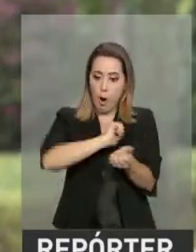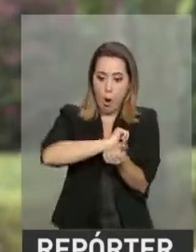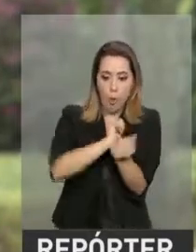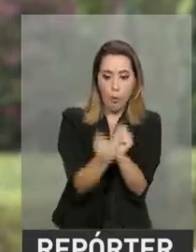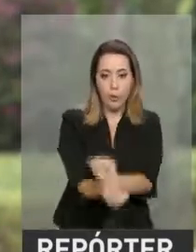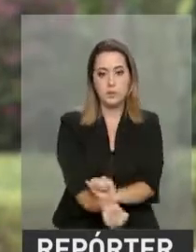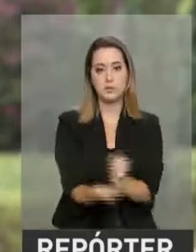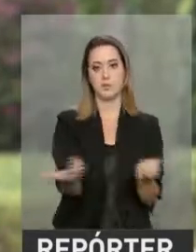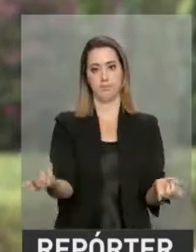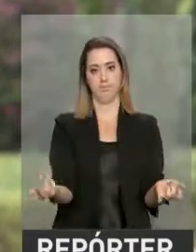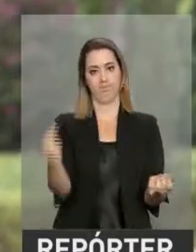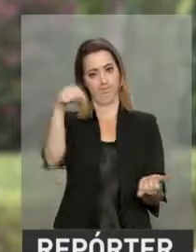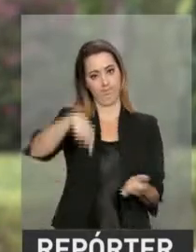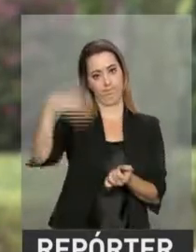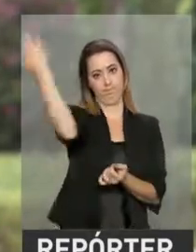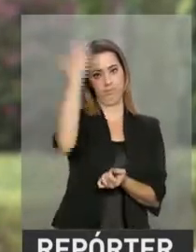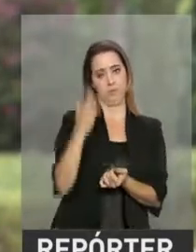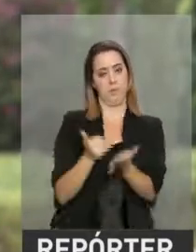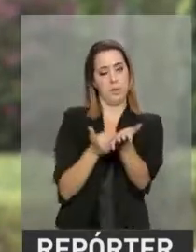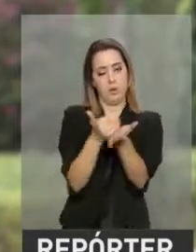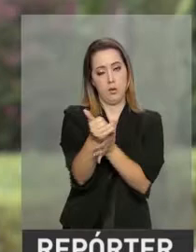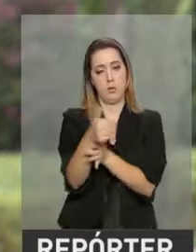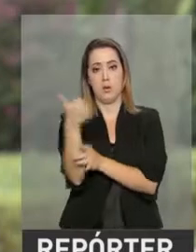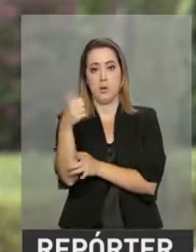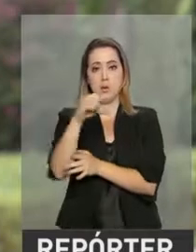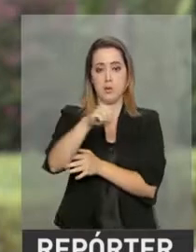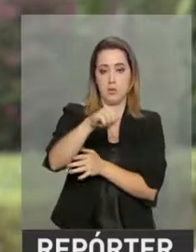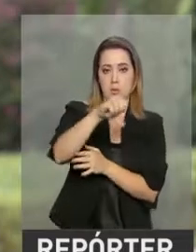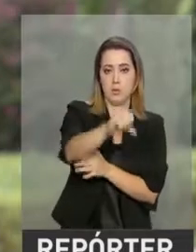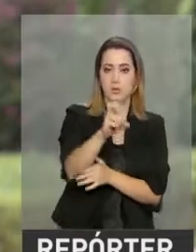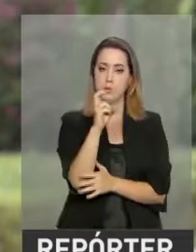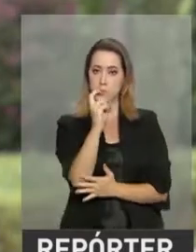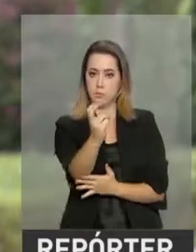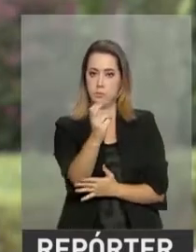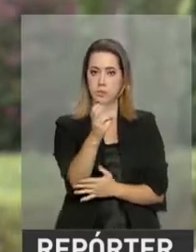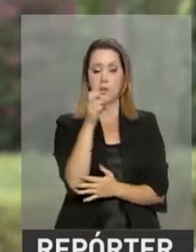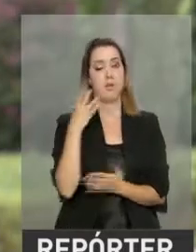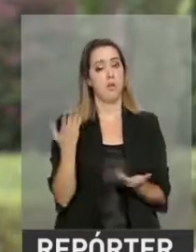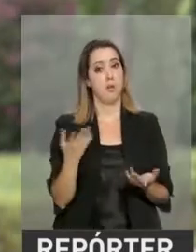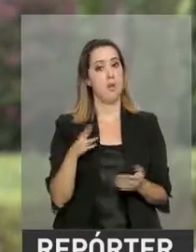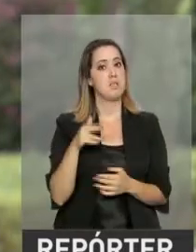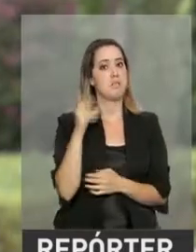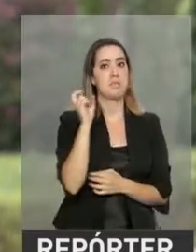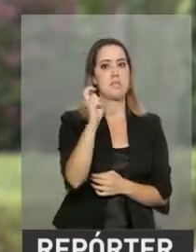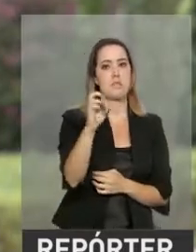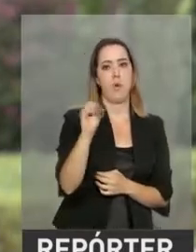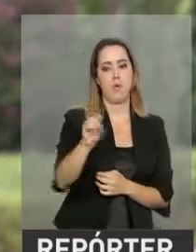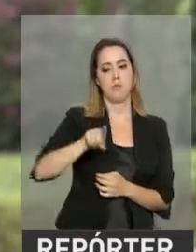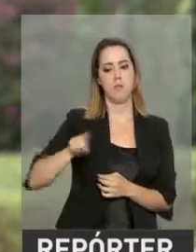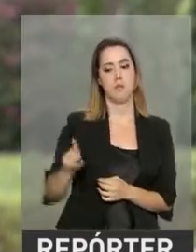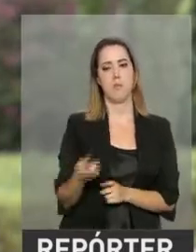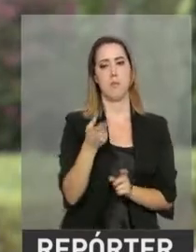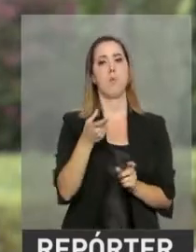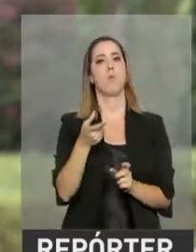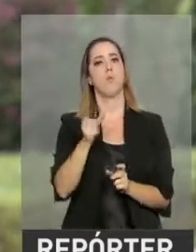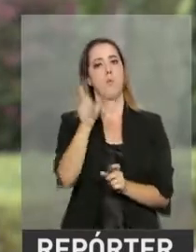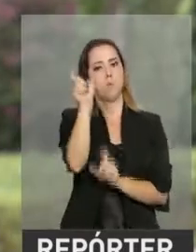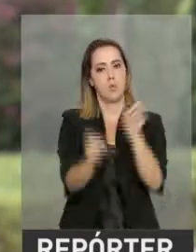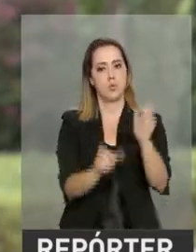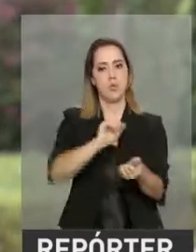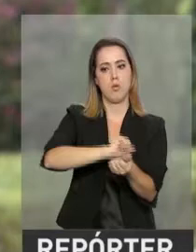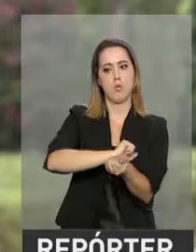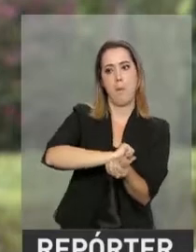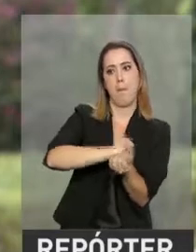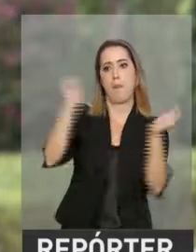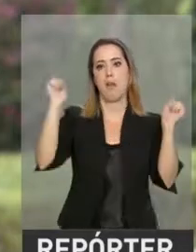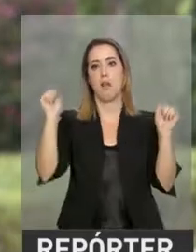escravidão no brasil desde 1995 50 mil pessoas foram libertadas sem mais de